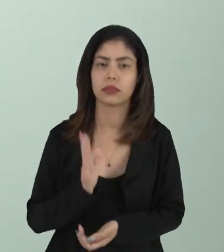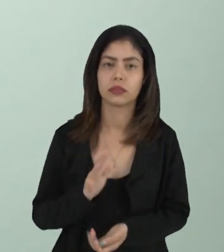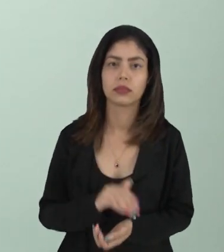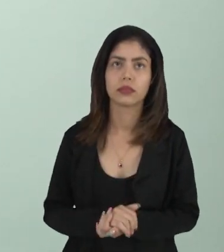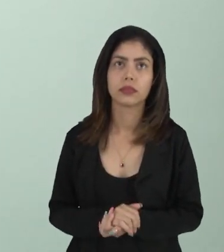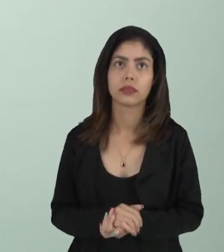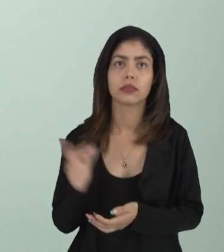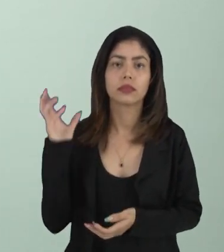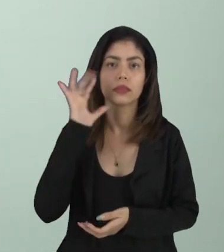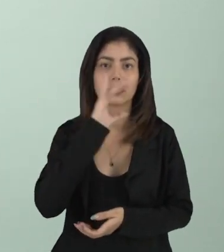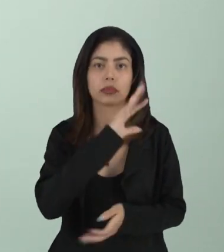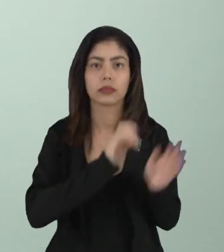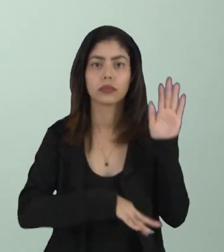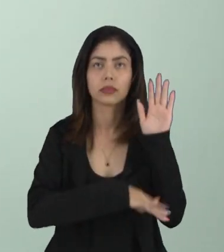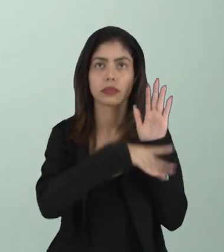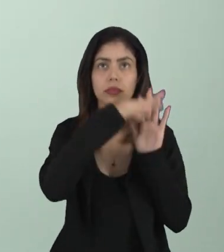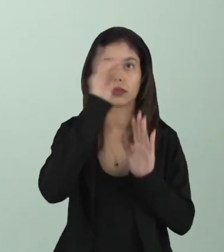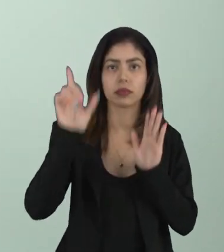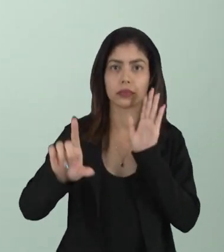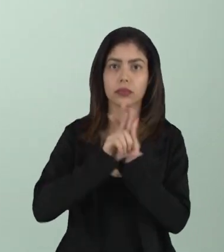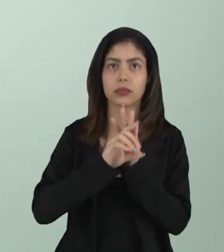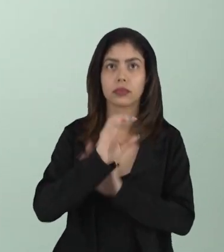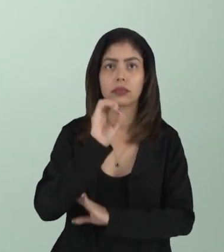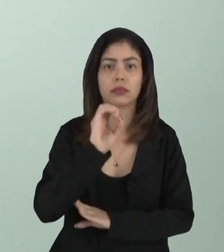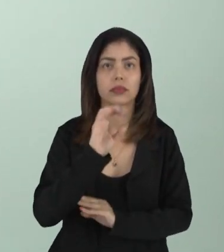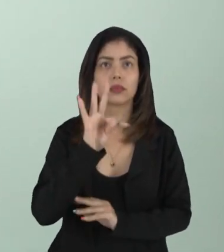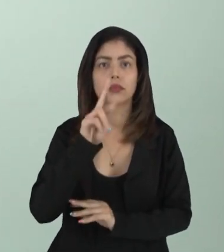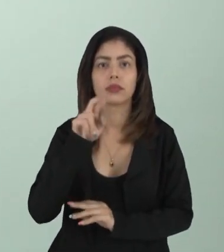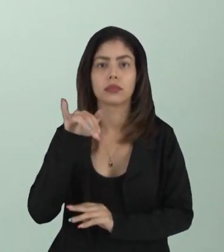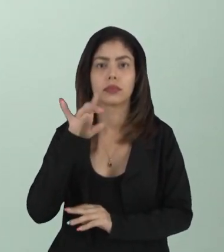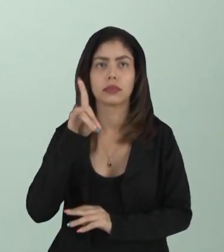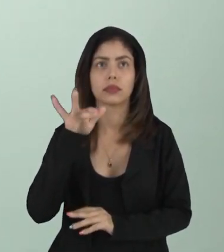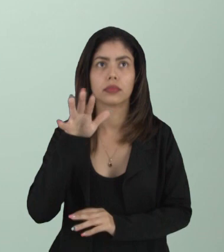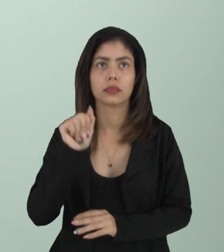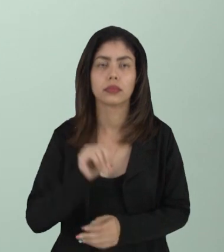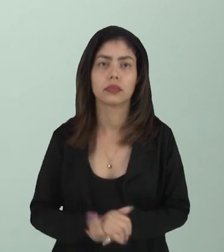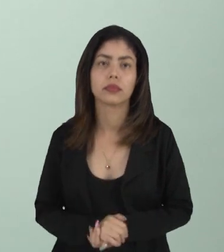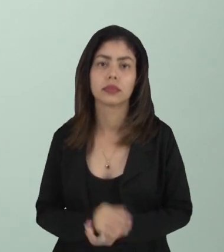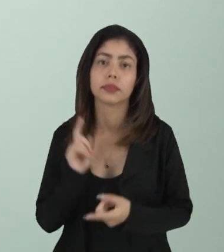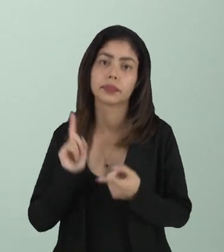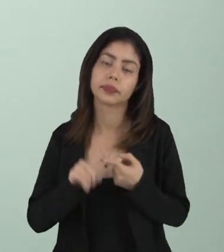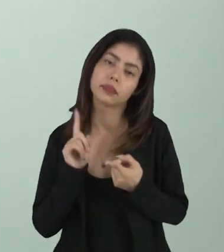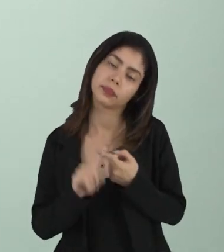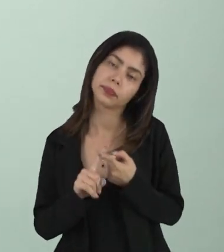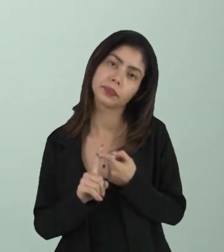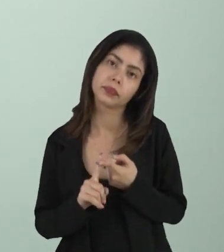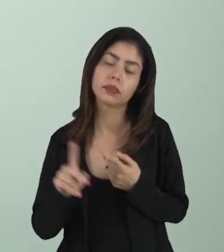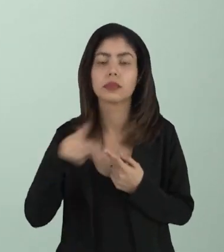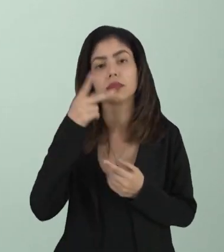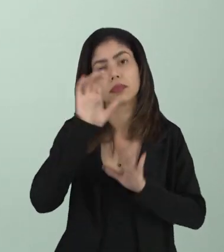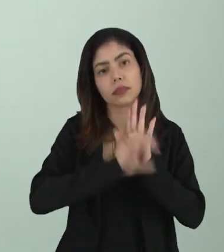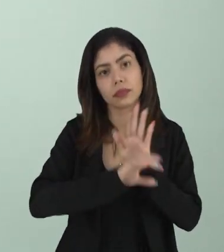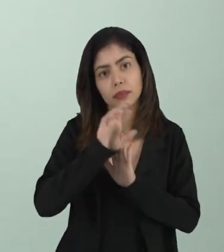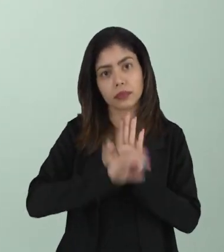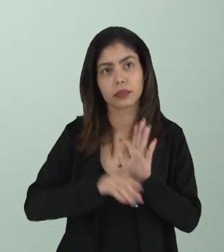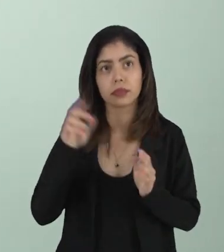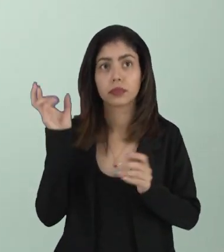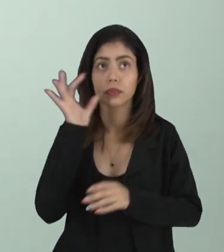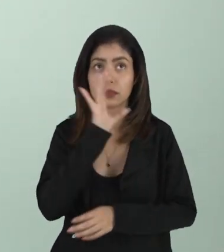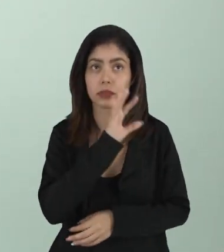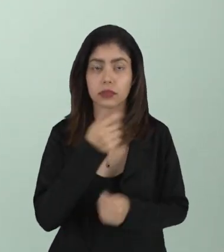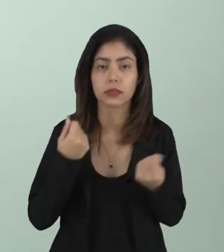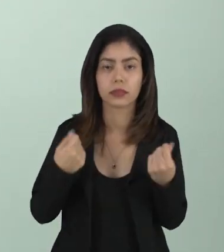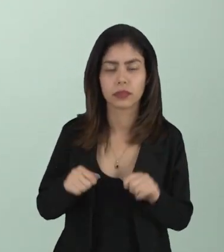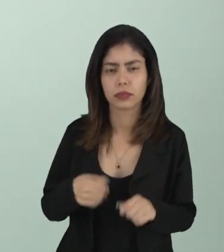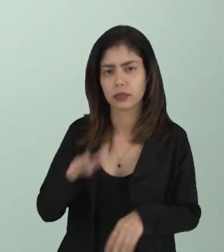são eles calor, temperatura e lei zero da termodinâmica. Primeiro, para a gente falar desses conceitos, principalmente de calor, você tem que entender